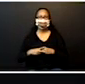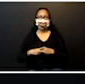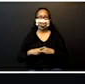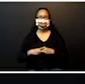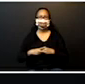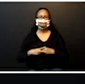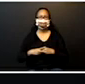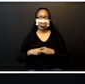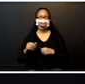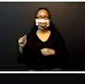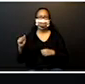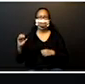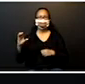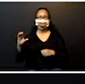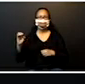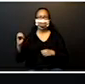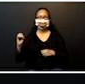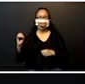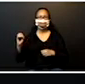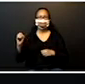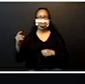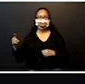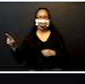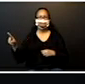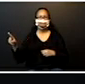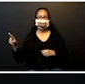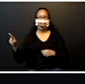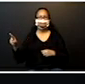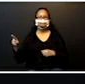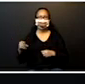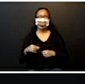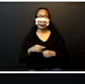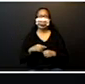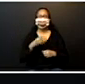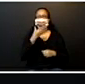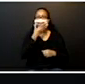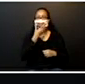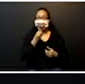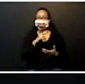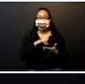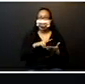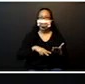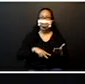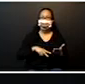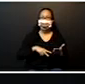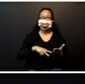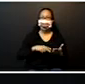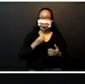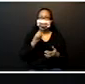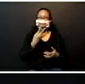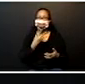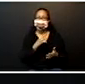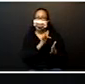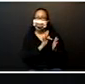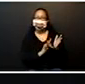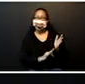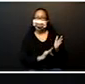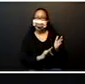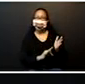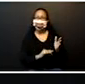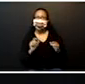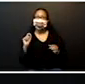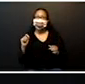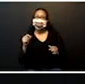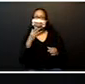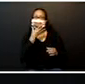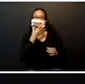O menino leu bem o texto. O que o menino está fazendo? Ele está lendo, né? Então,